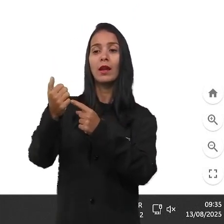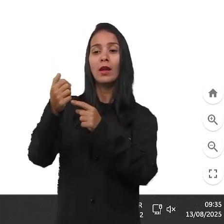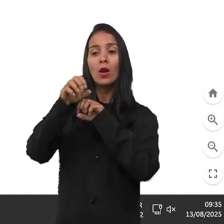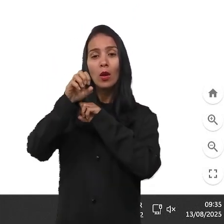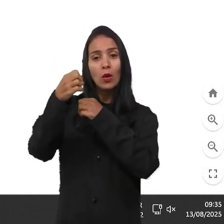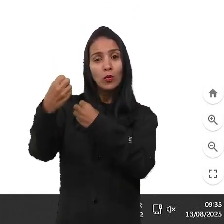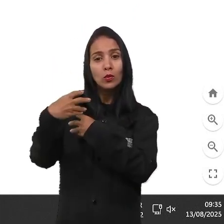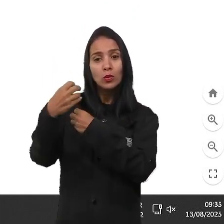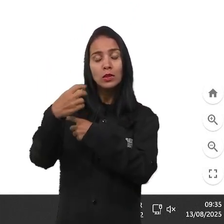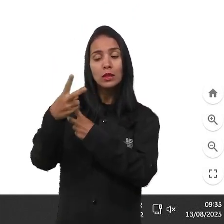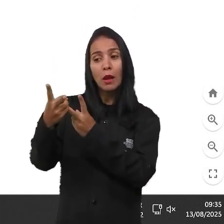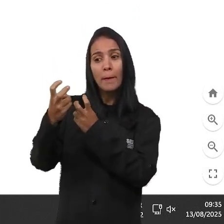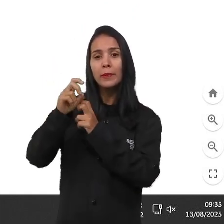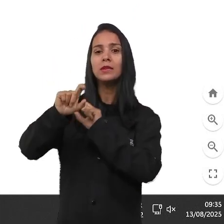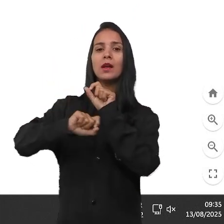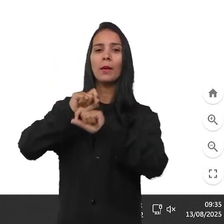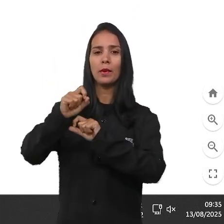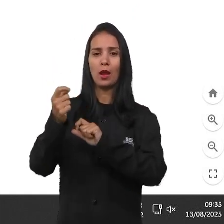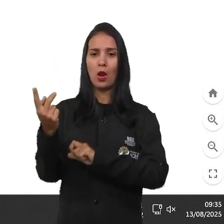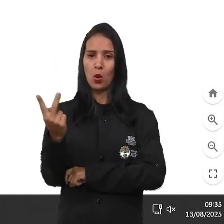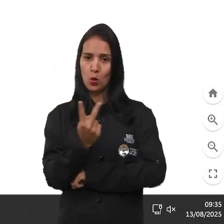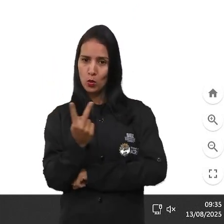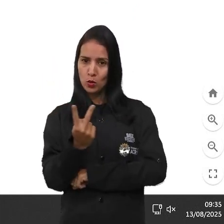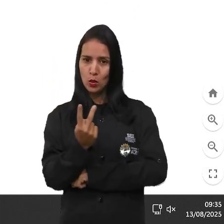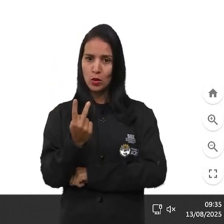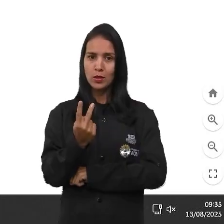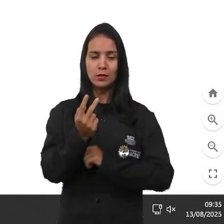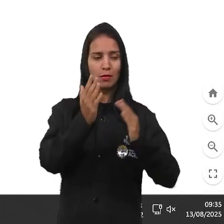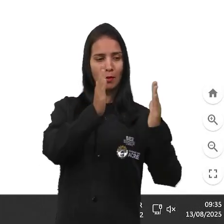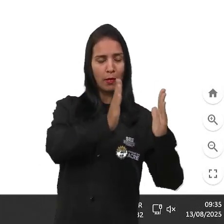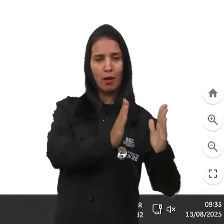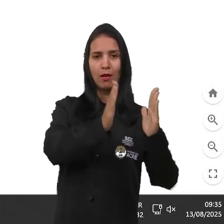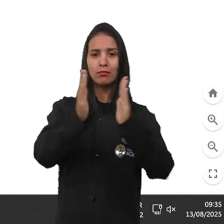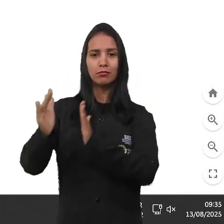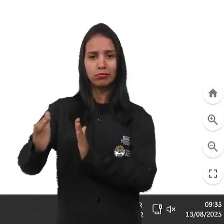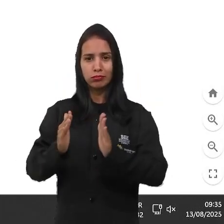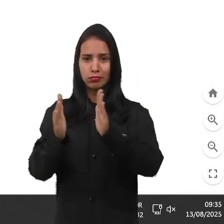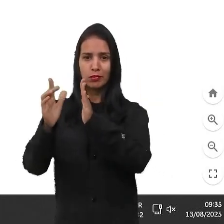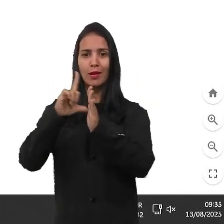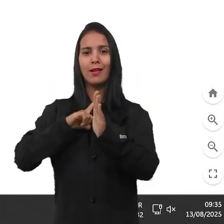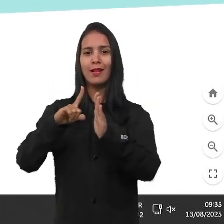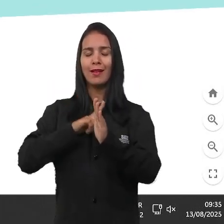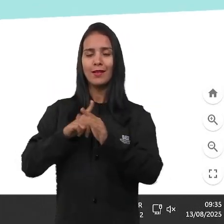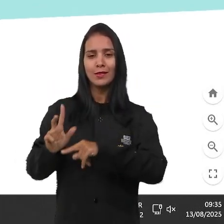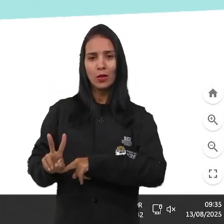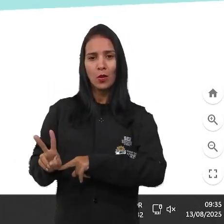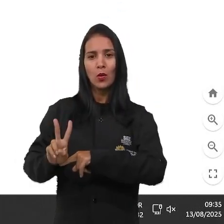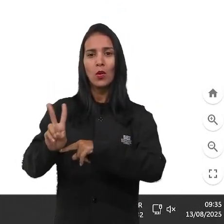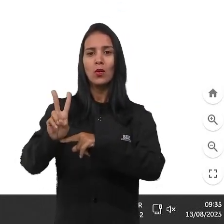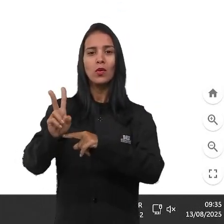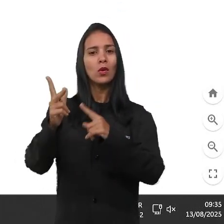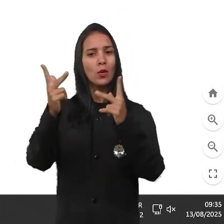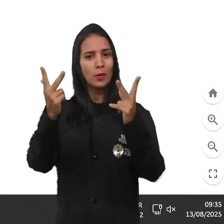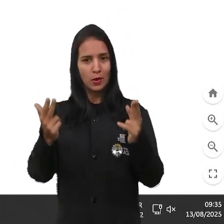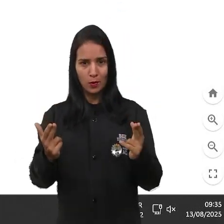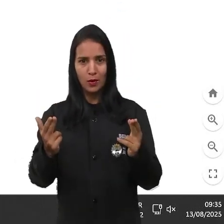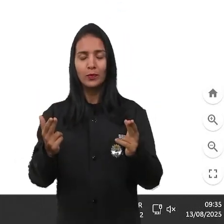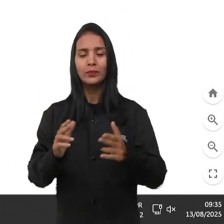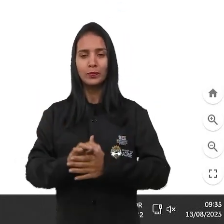esses dois objetos, esses dois sólidos, estão tendo o mesmo volume. Então é isso que nós estamos dizendo em outras